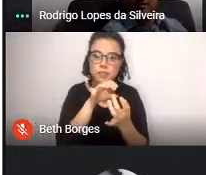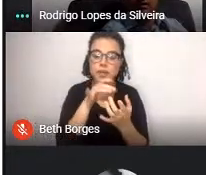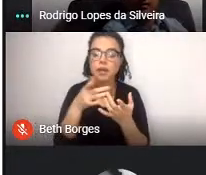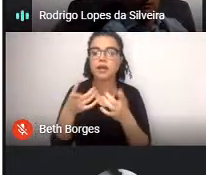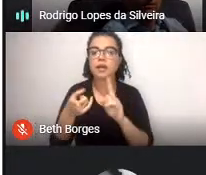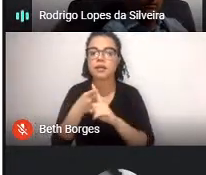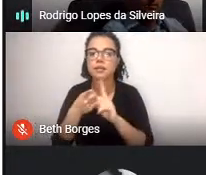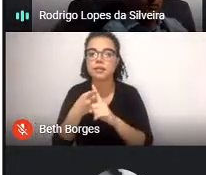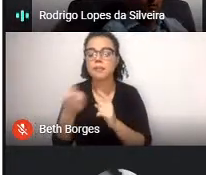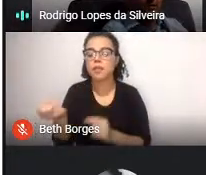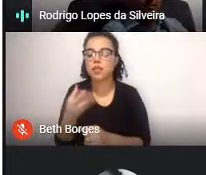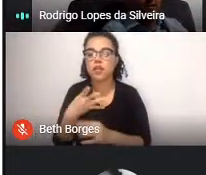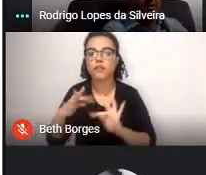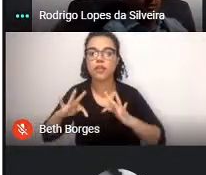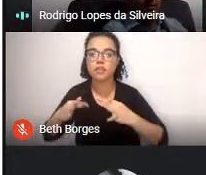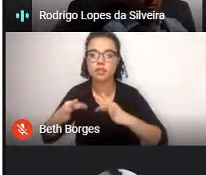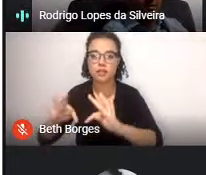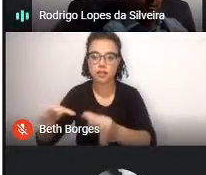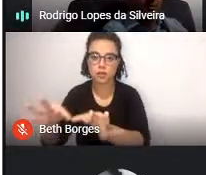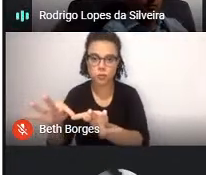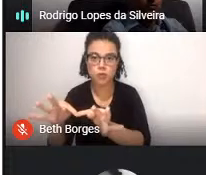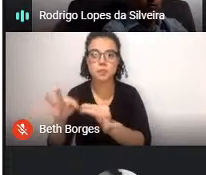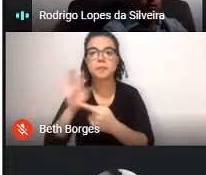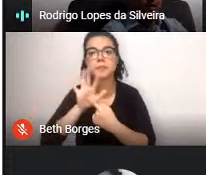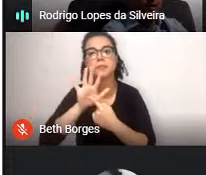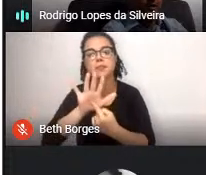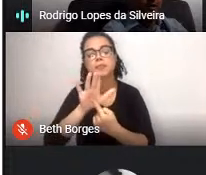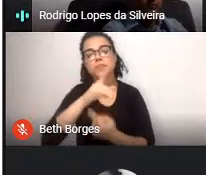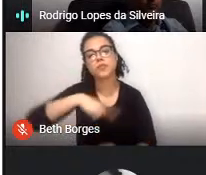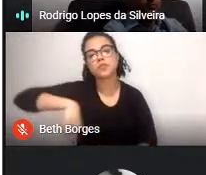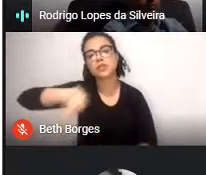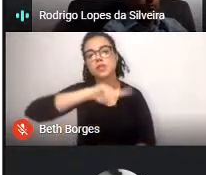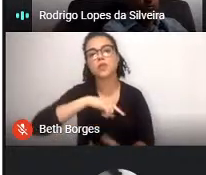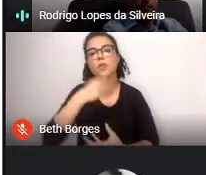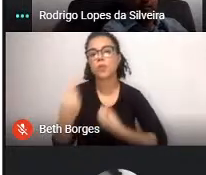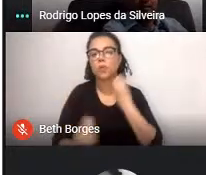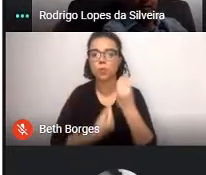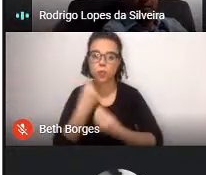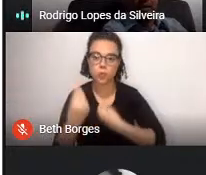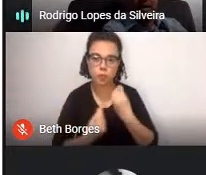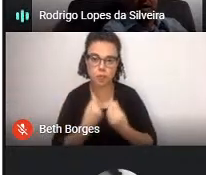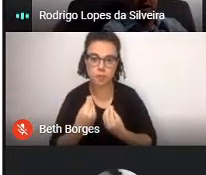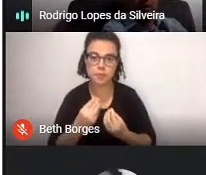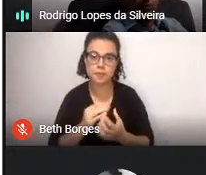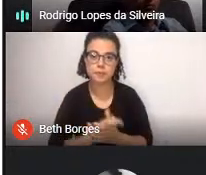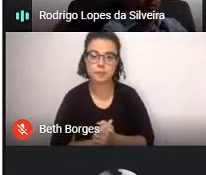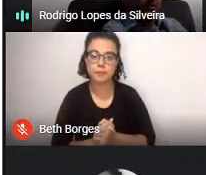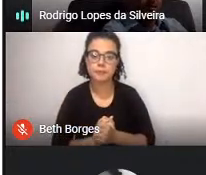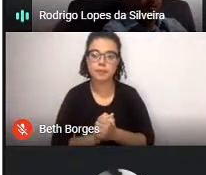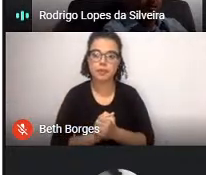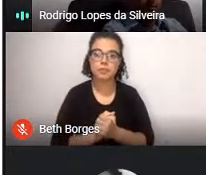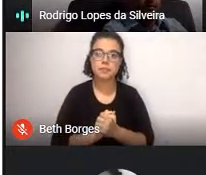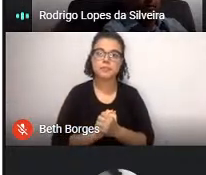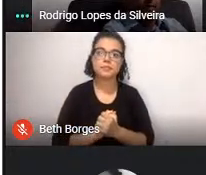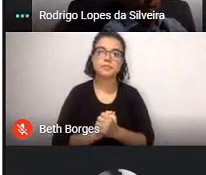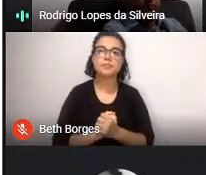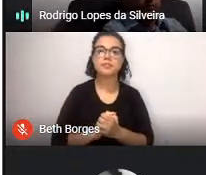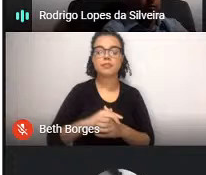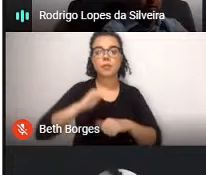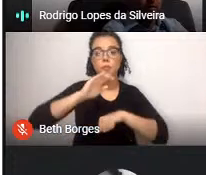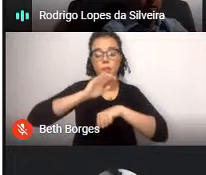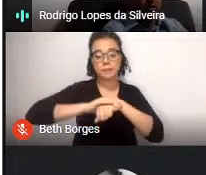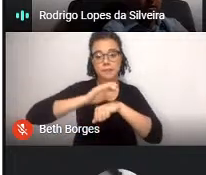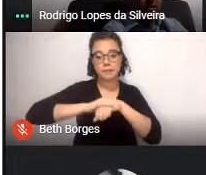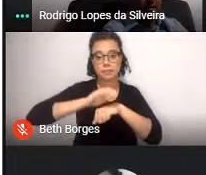tecnologias, o que eu quero dizer para vocês? Nós trabalhamos hoje com uma realidade muito comum, que é a automatização